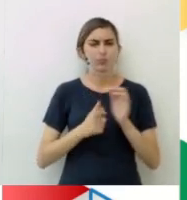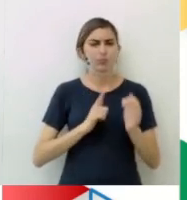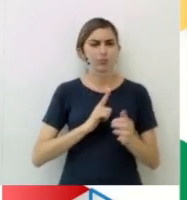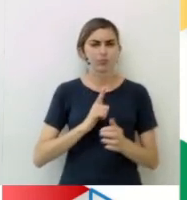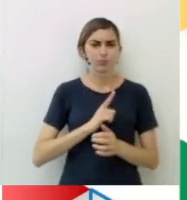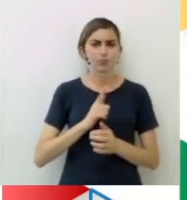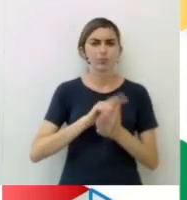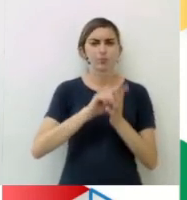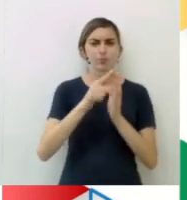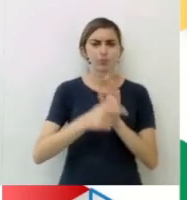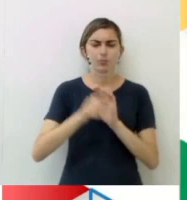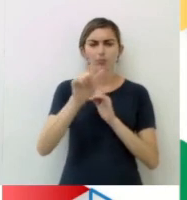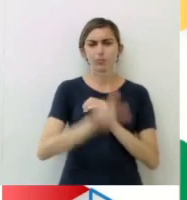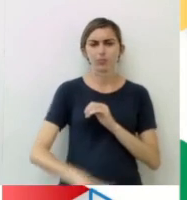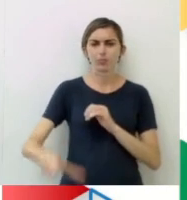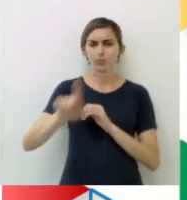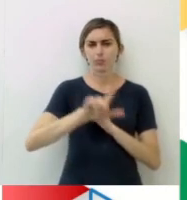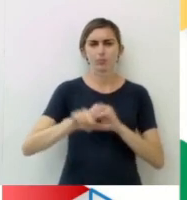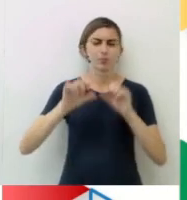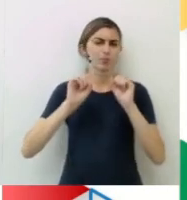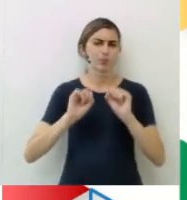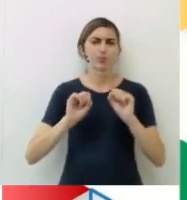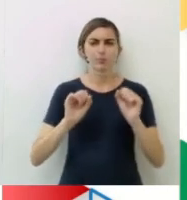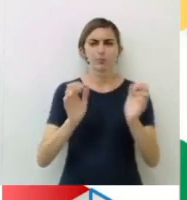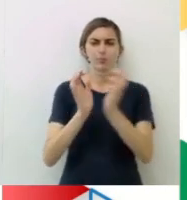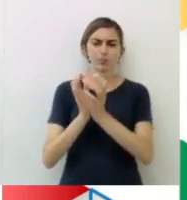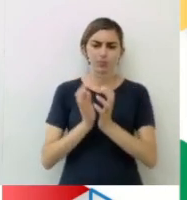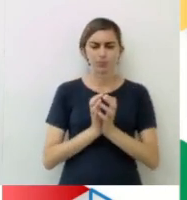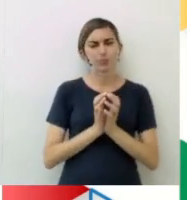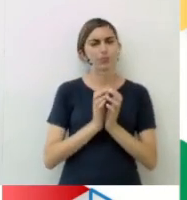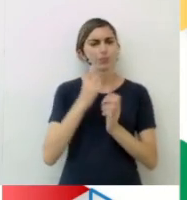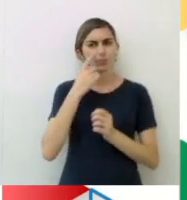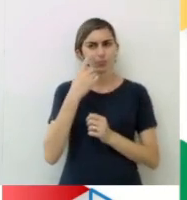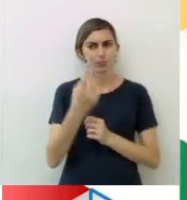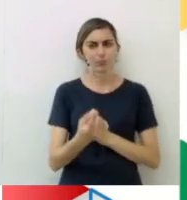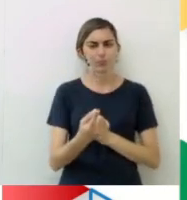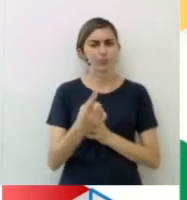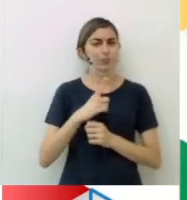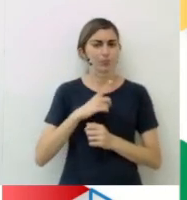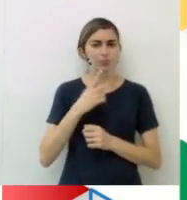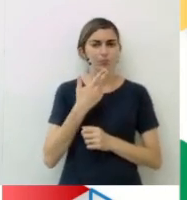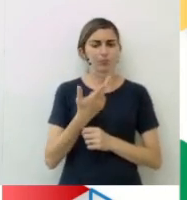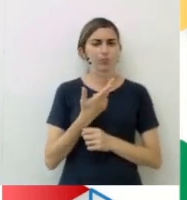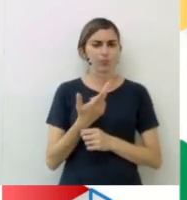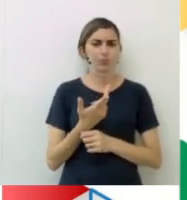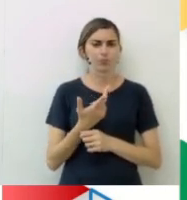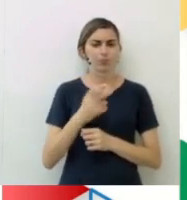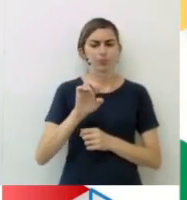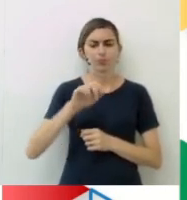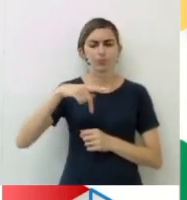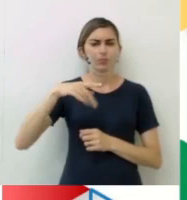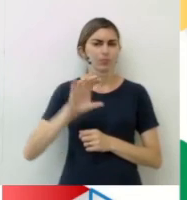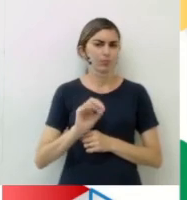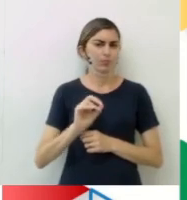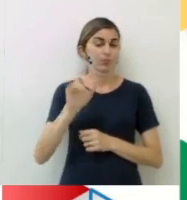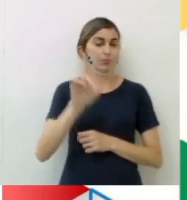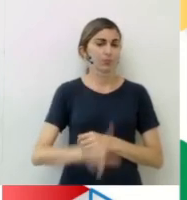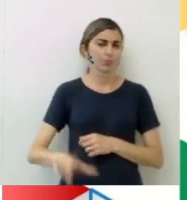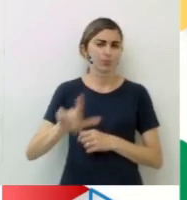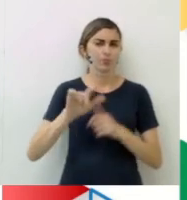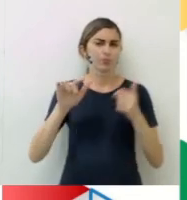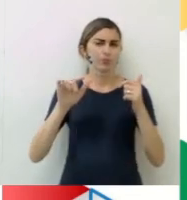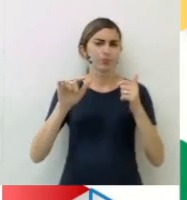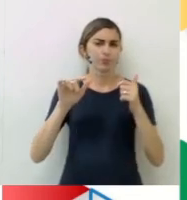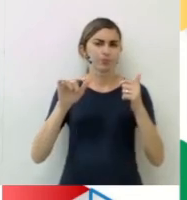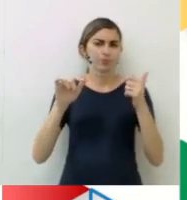os gêneros literários podem ser classificados em, vamos ver, eu falei o gênero épico, lírico e